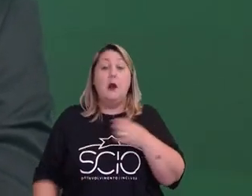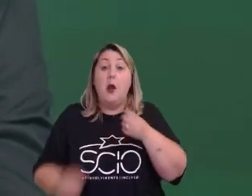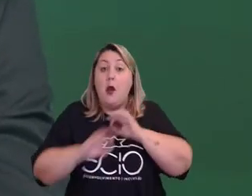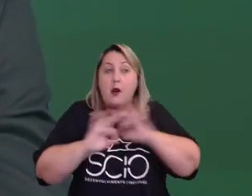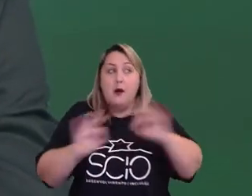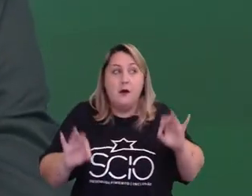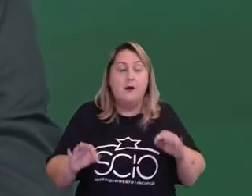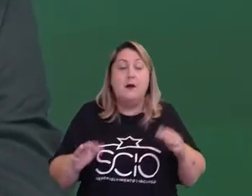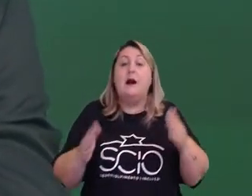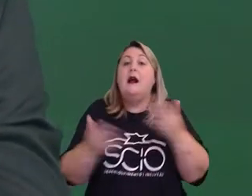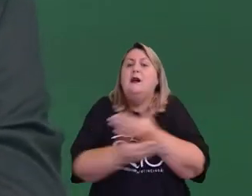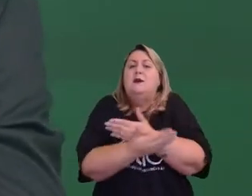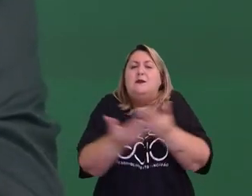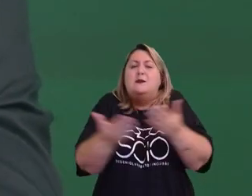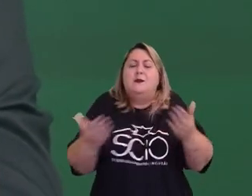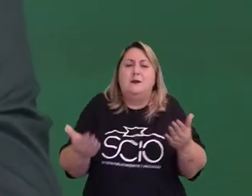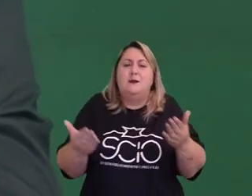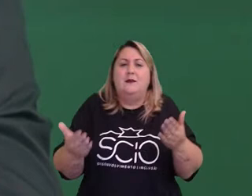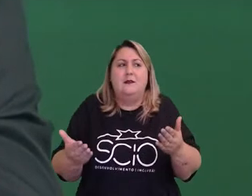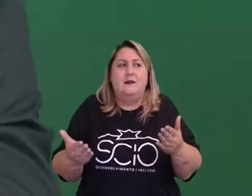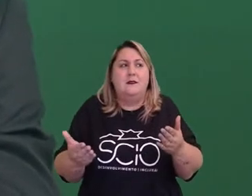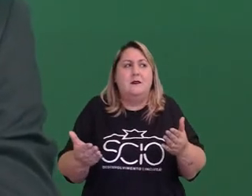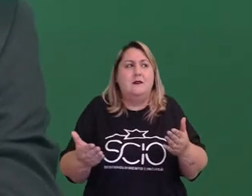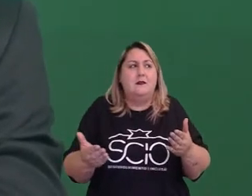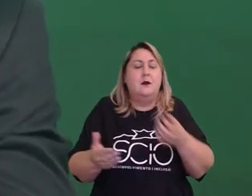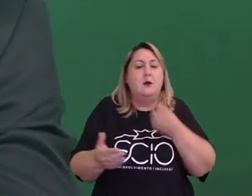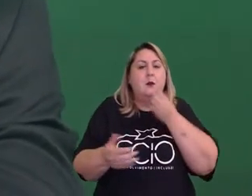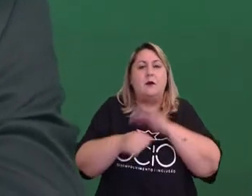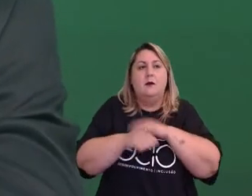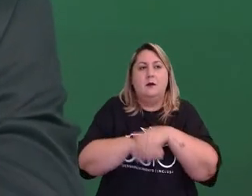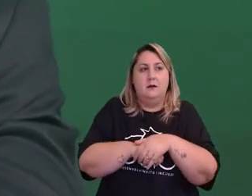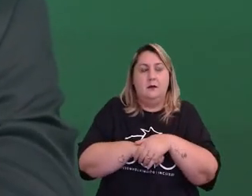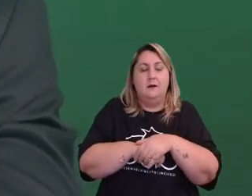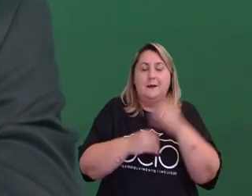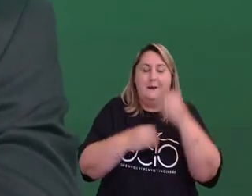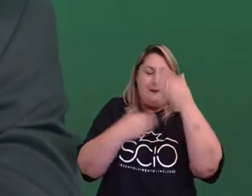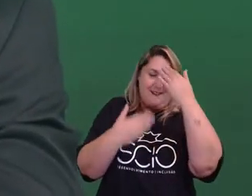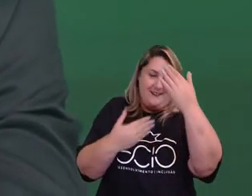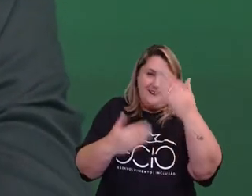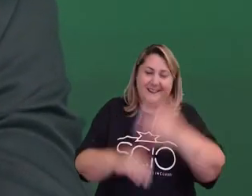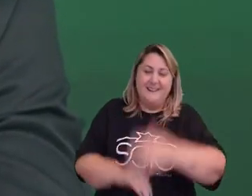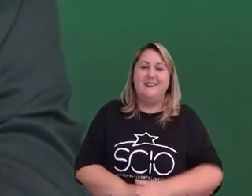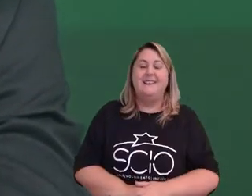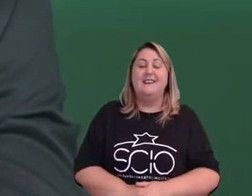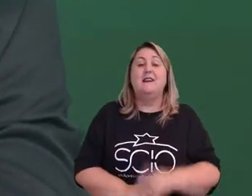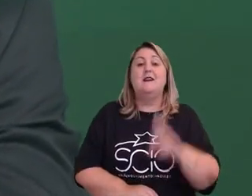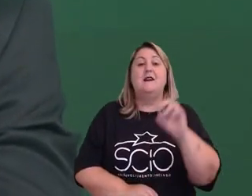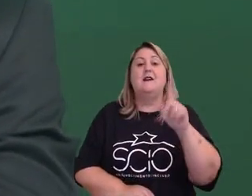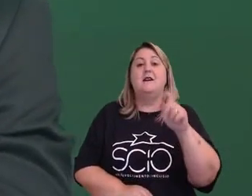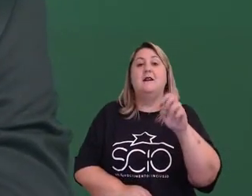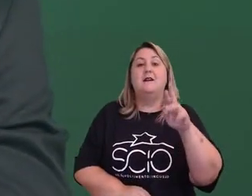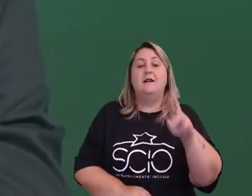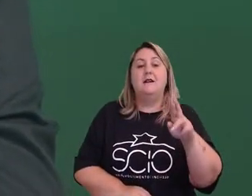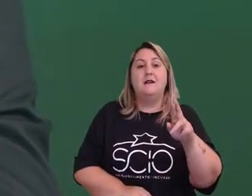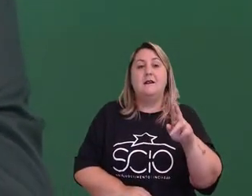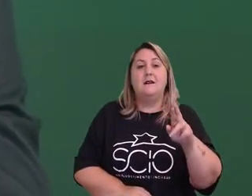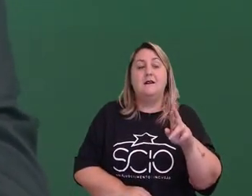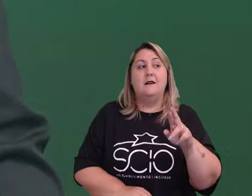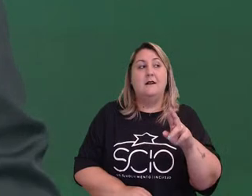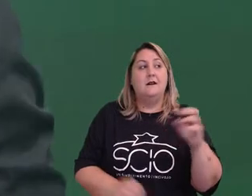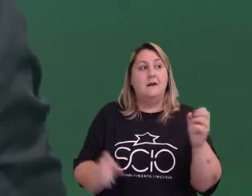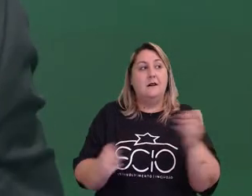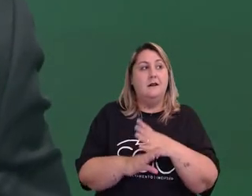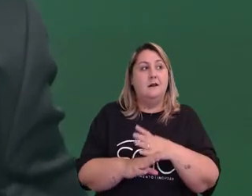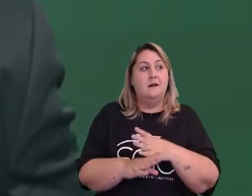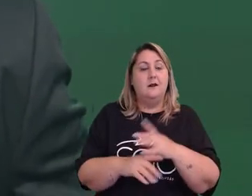Beleza? A todos vocês aí, quem eu não consegui dar boa noite, o nosso muito obrigado. Roger Flores, para a gente